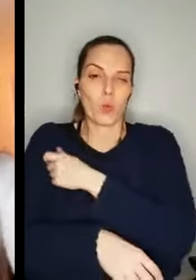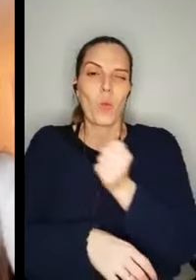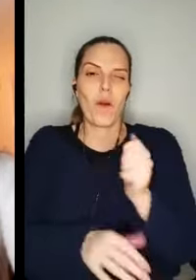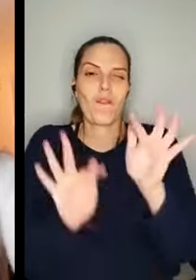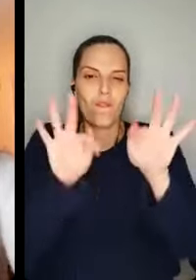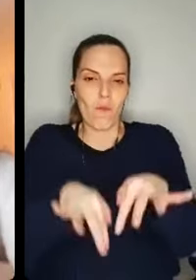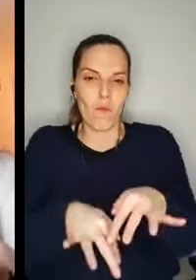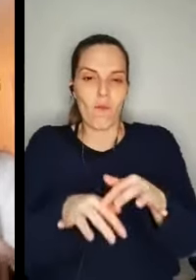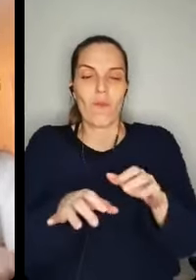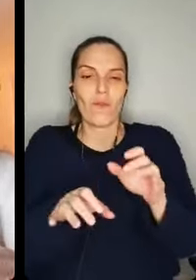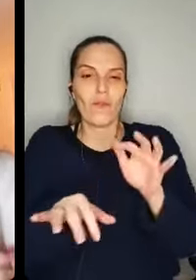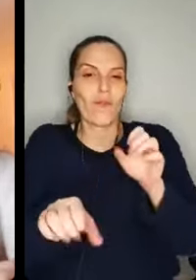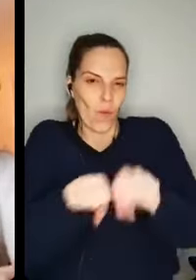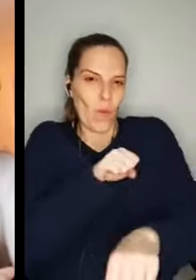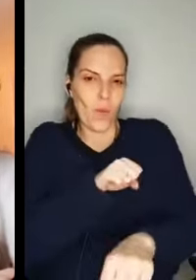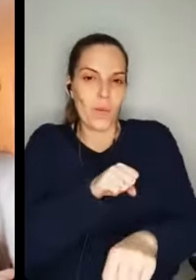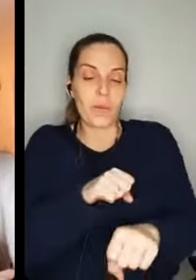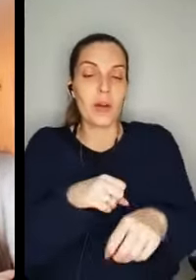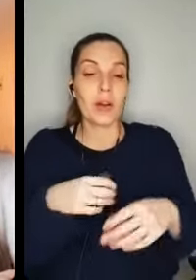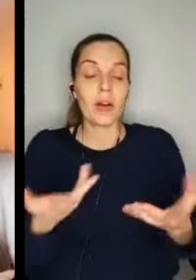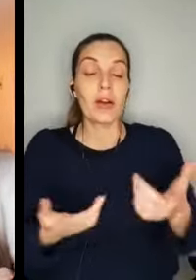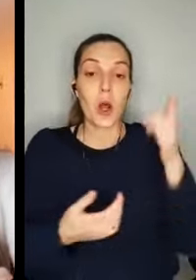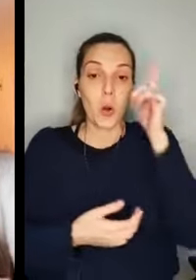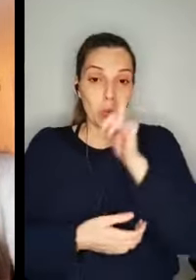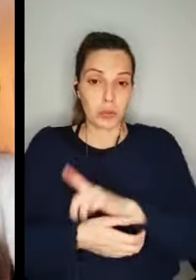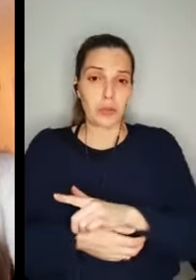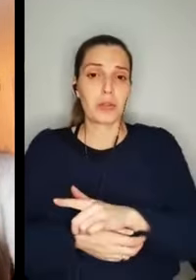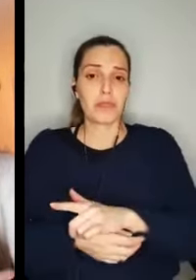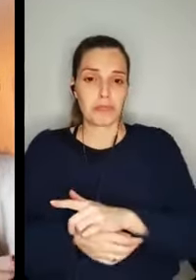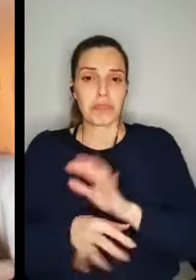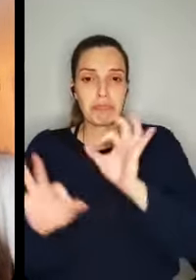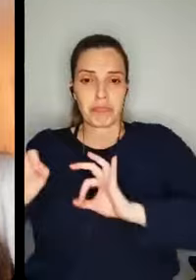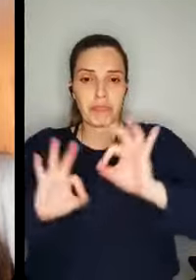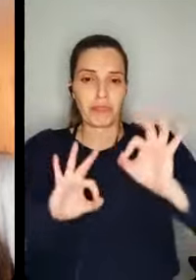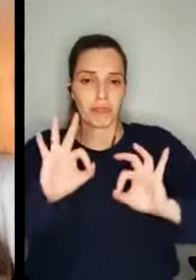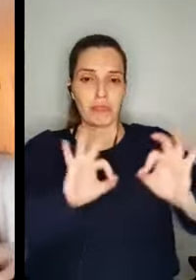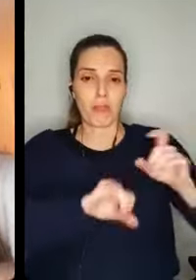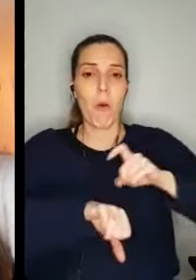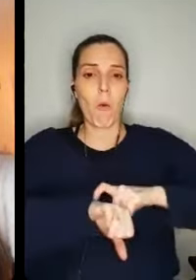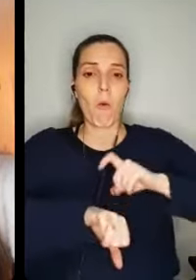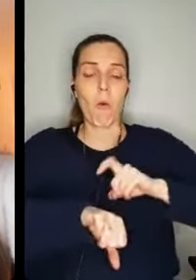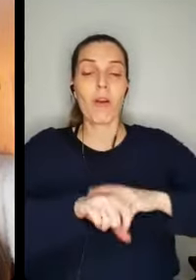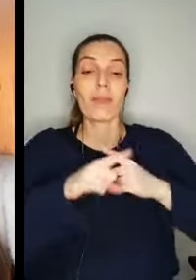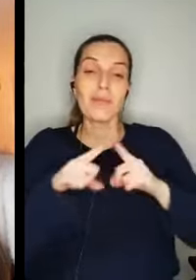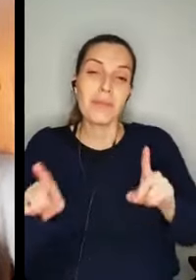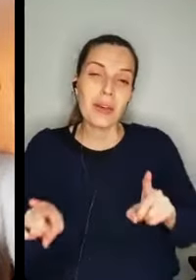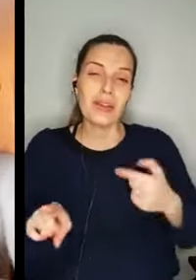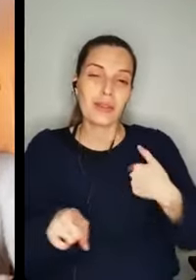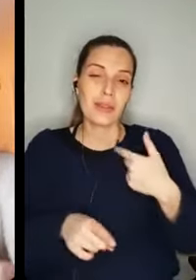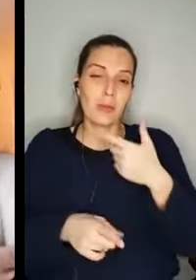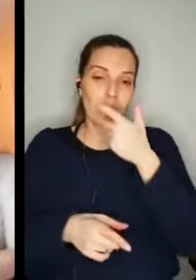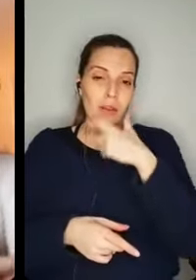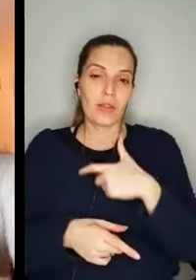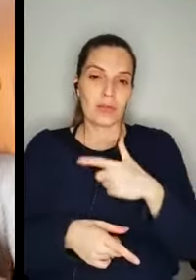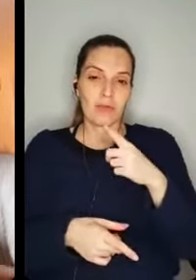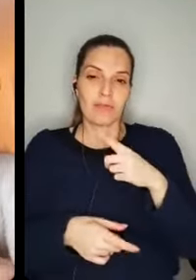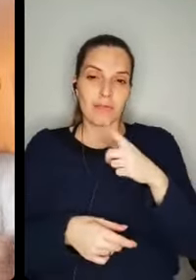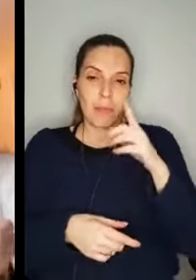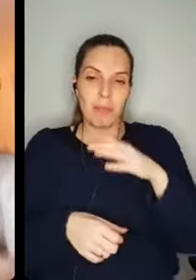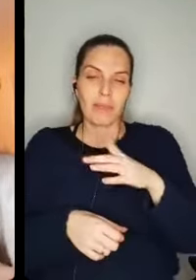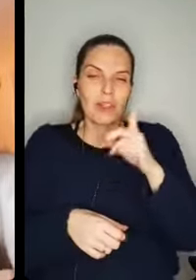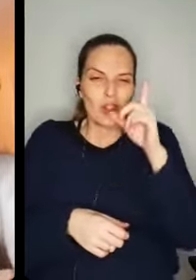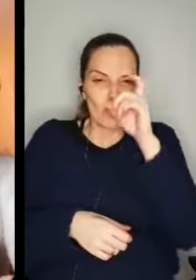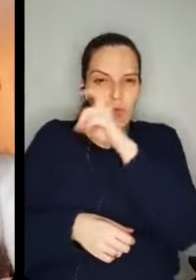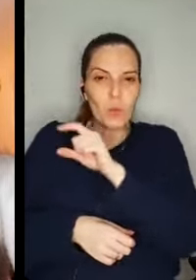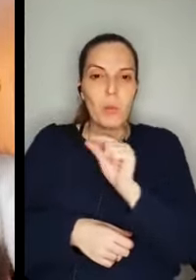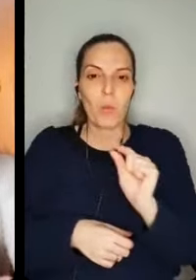a graduação e conseguiram fazer isso com maestria, mas eu acho que dificulta um pouco, assim, né, a questão dos estágios, que